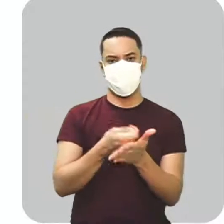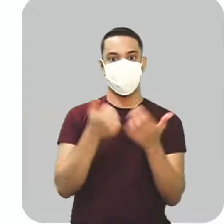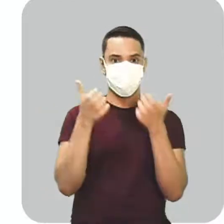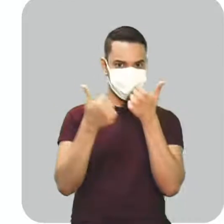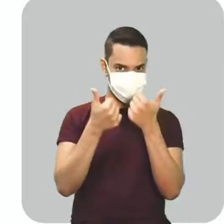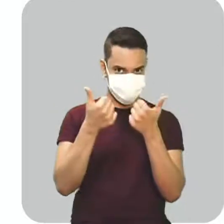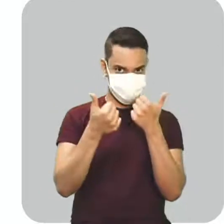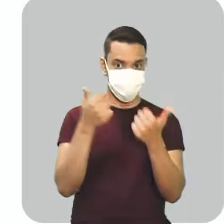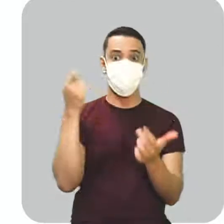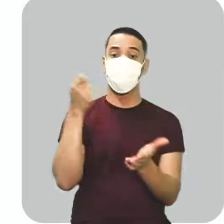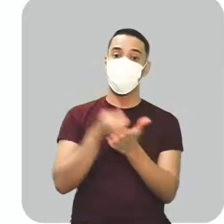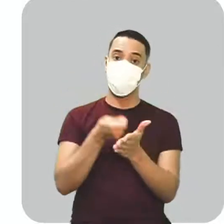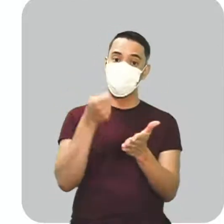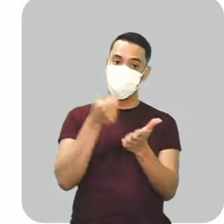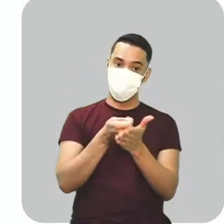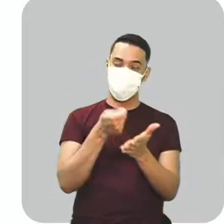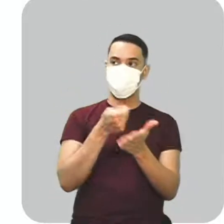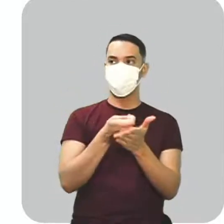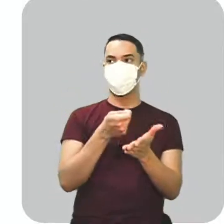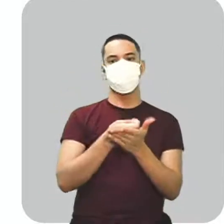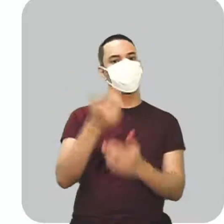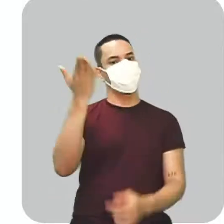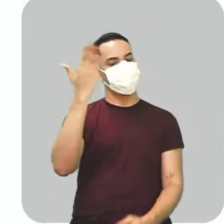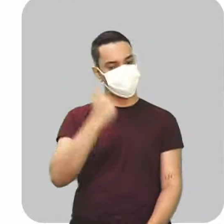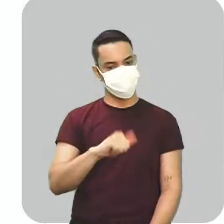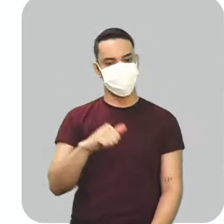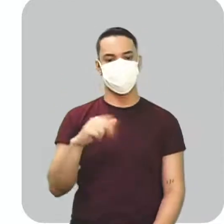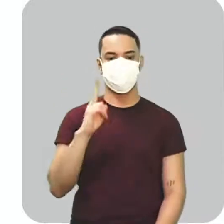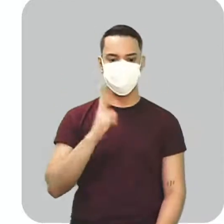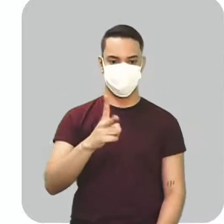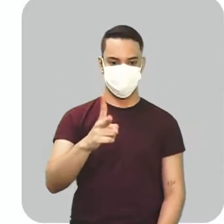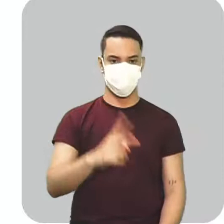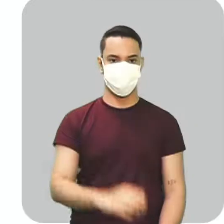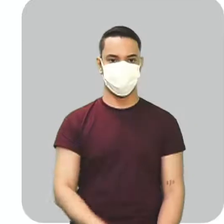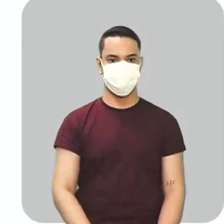Belezinha? Vamos lá, meus queridos.